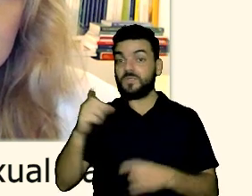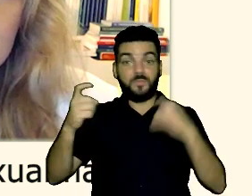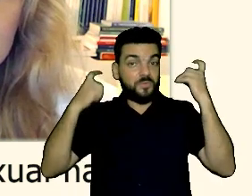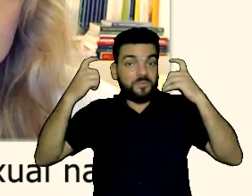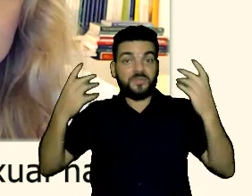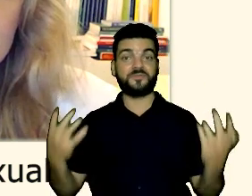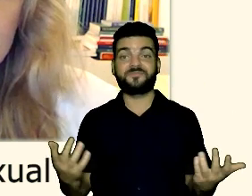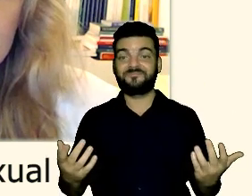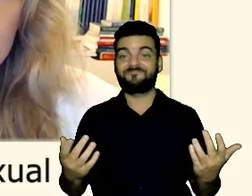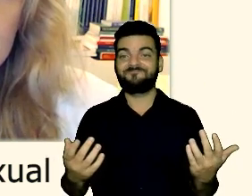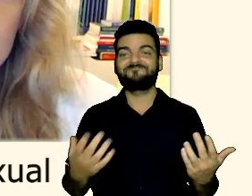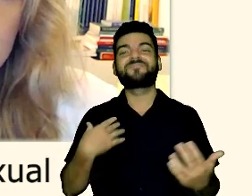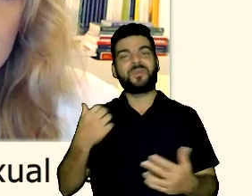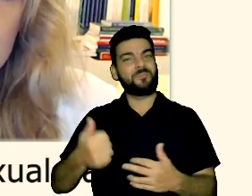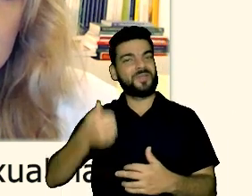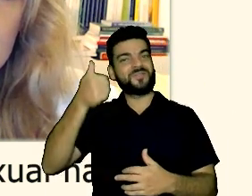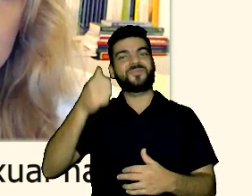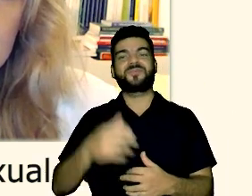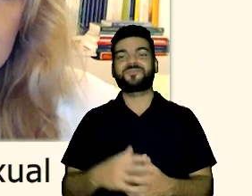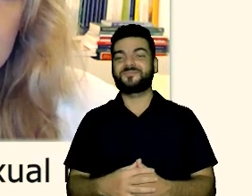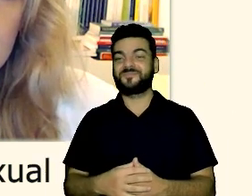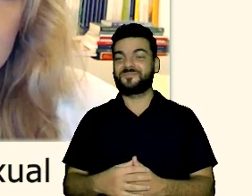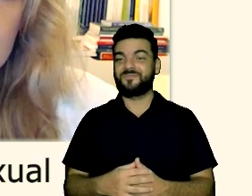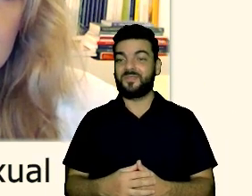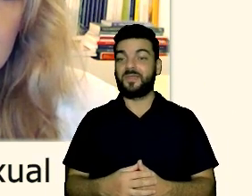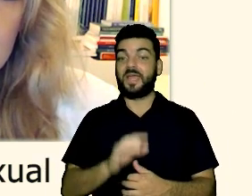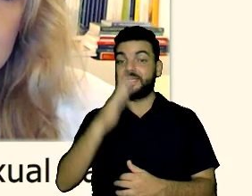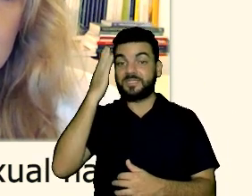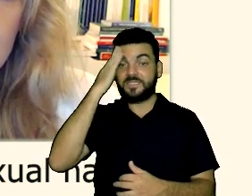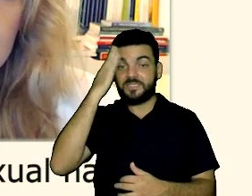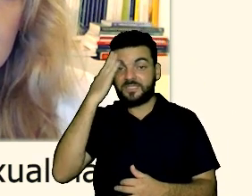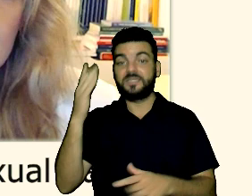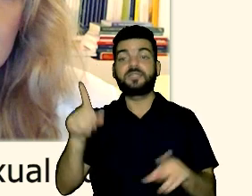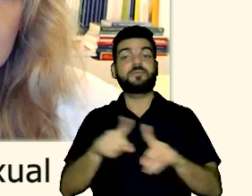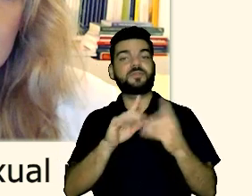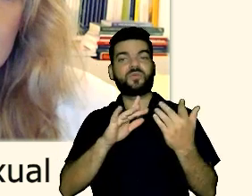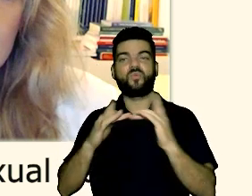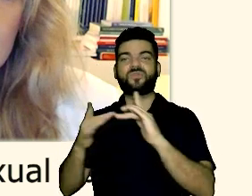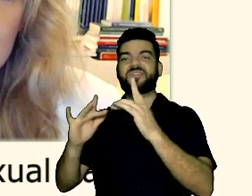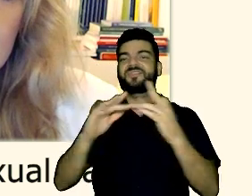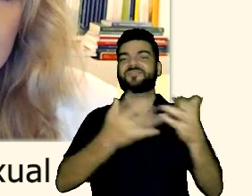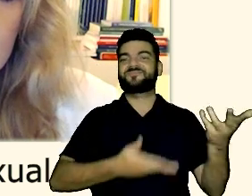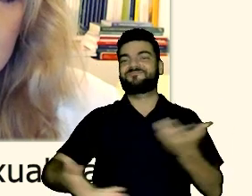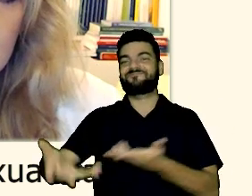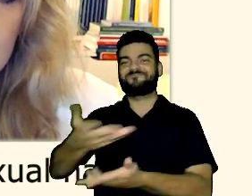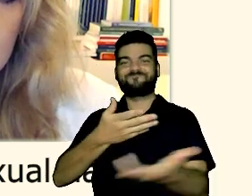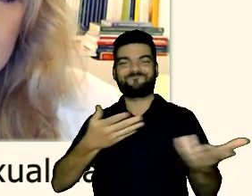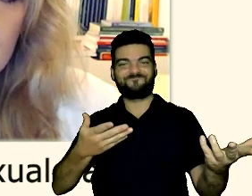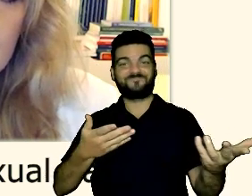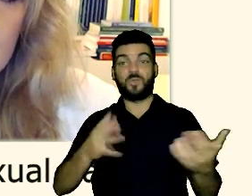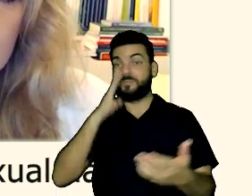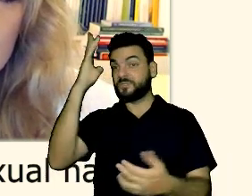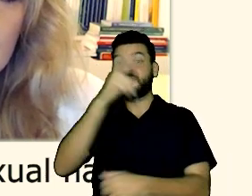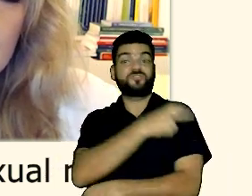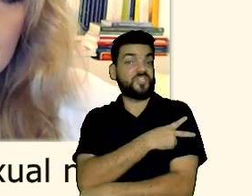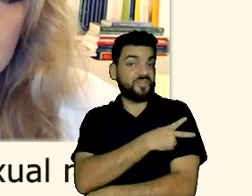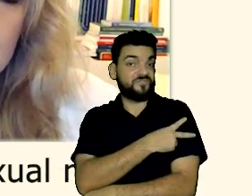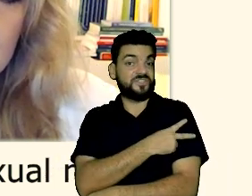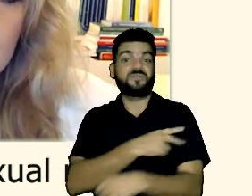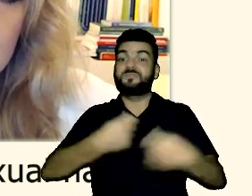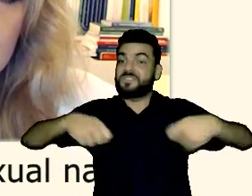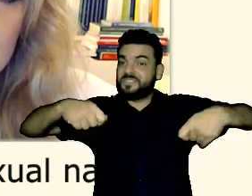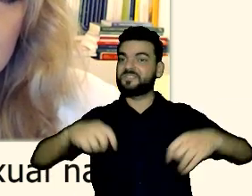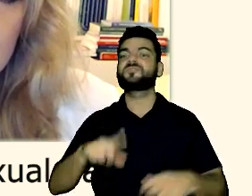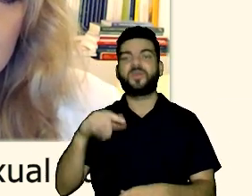vulnerabilidade, as suas preocupações, fica mais fácil para todos entenderem e todos se ajudarem, inclusive o